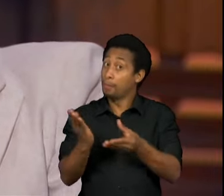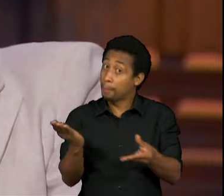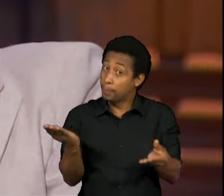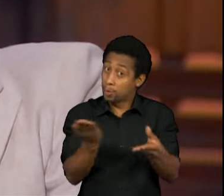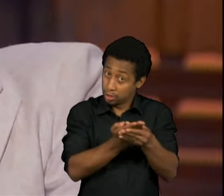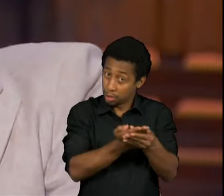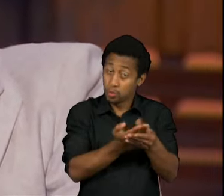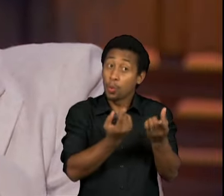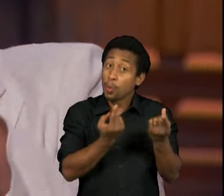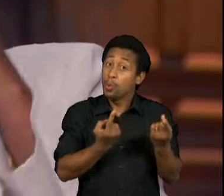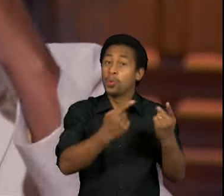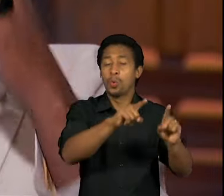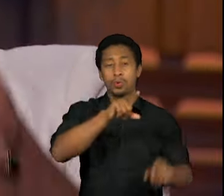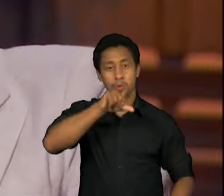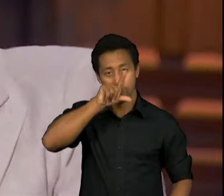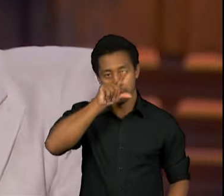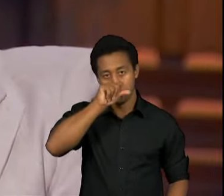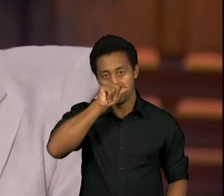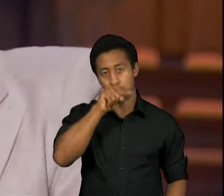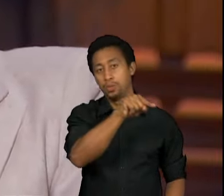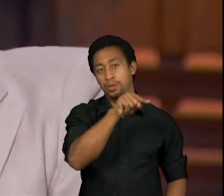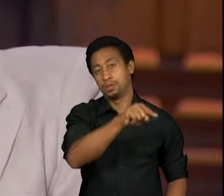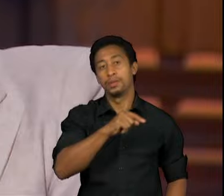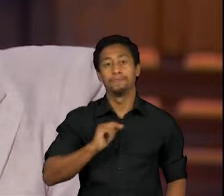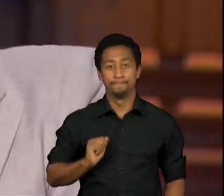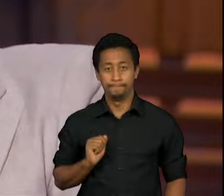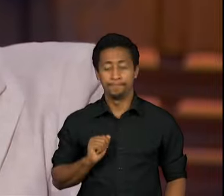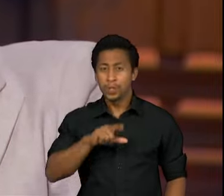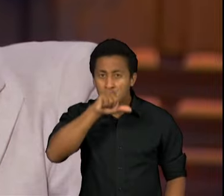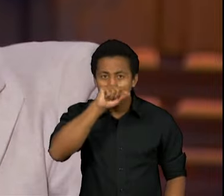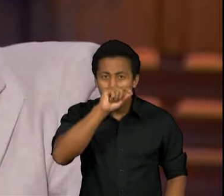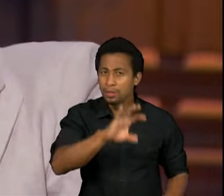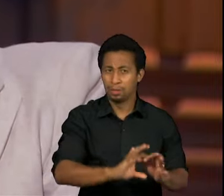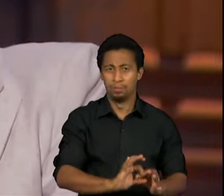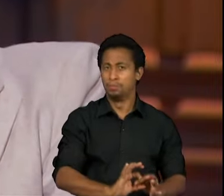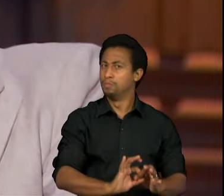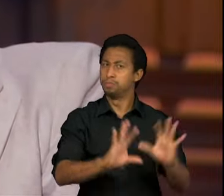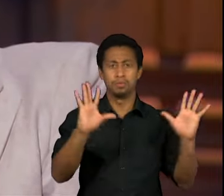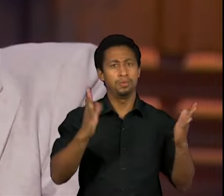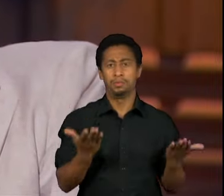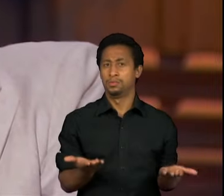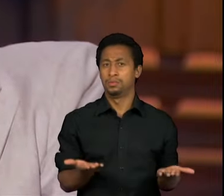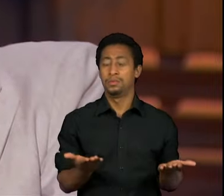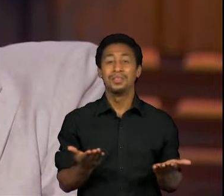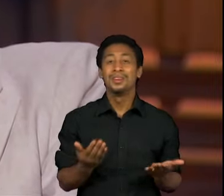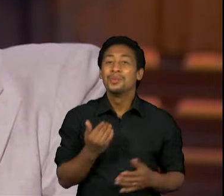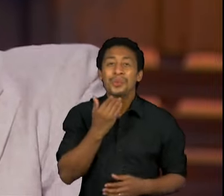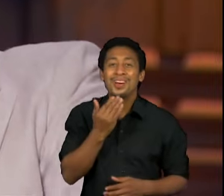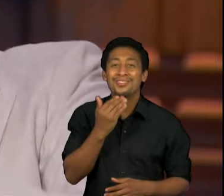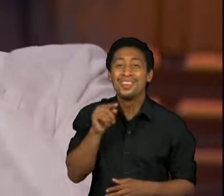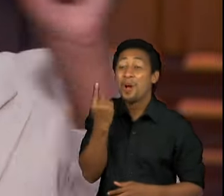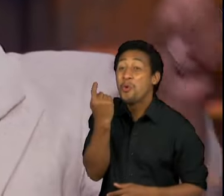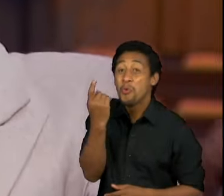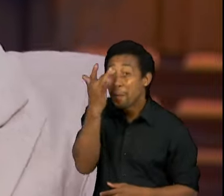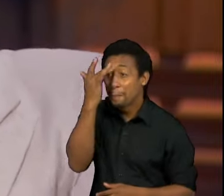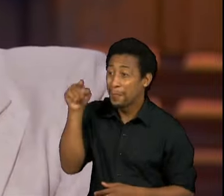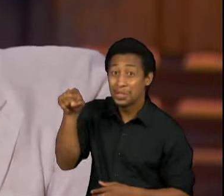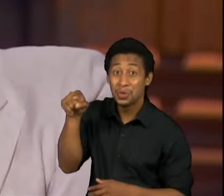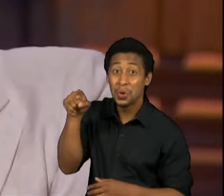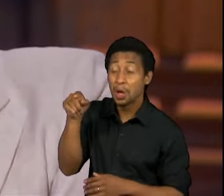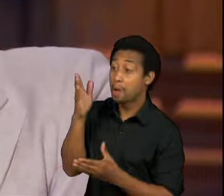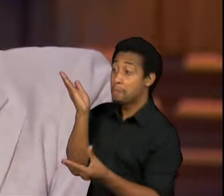porque eu acho que ali permite que essas coisas aconteçam Nem é não adianta eu processar um indivíduo sendo que vários